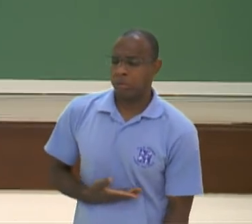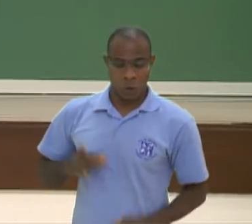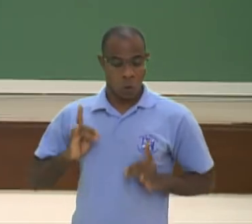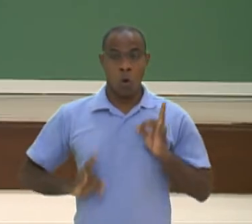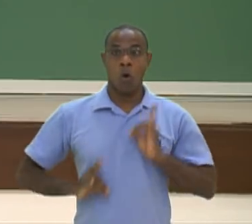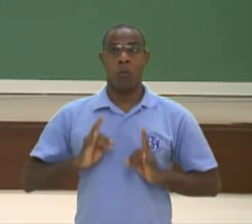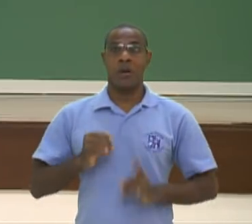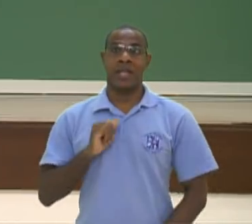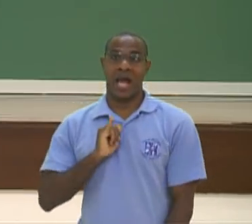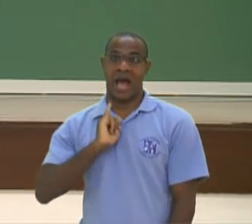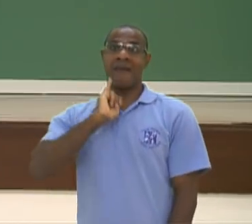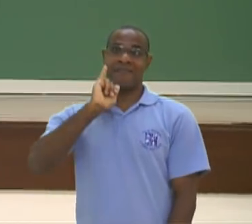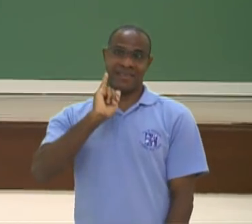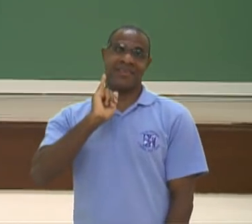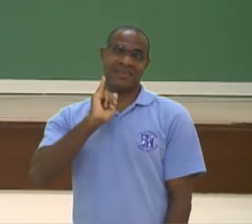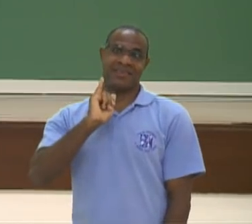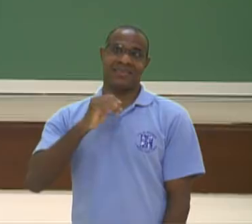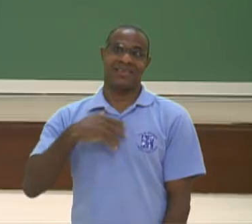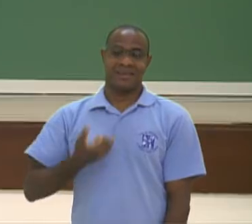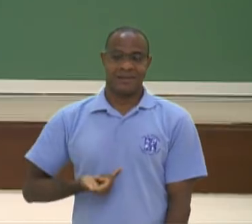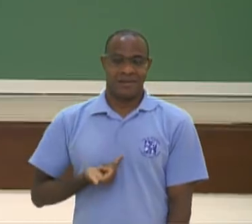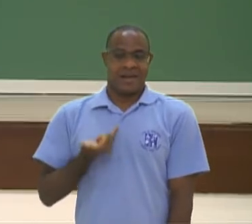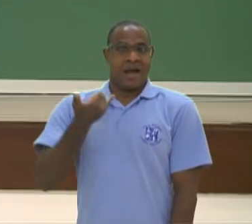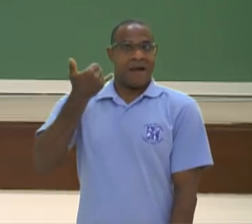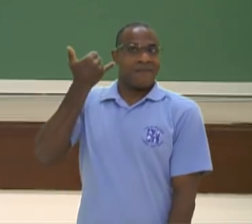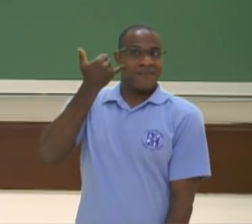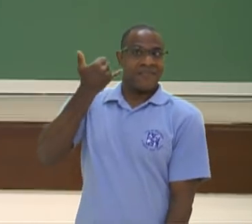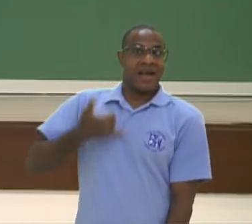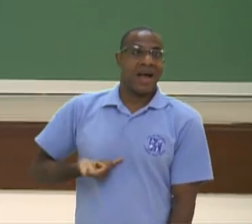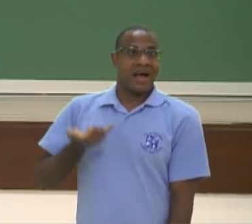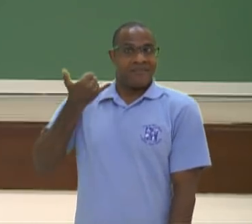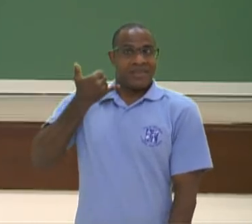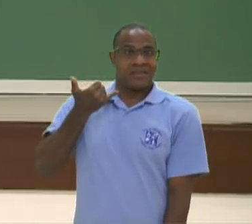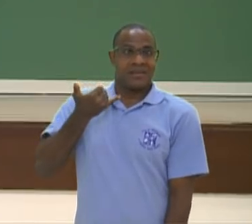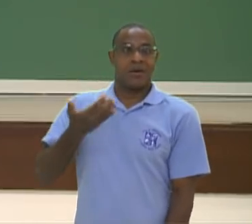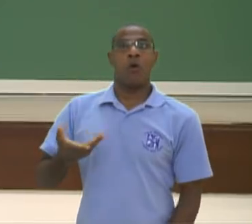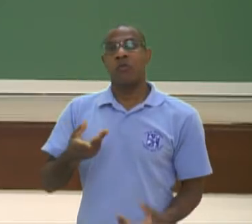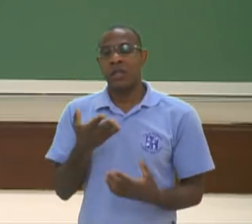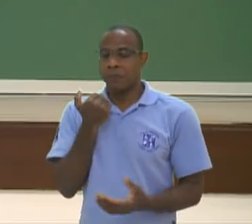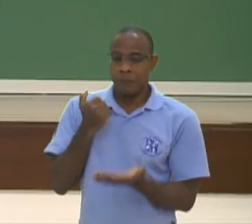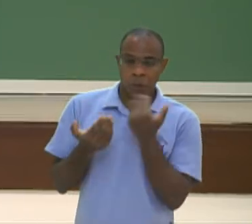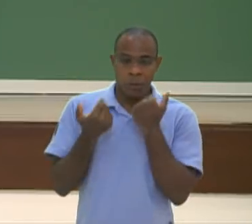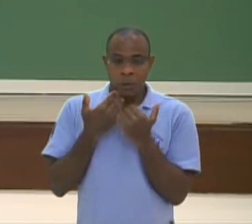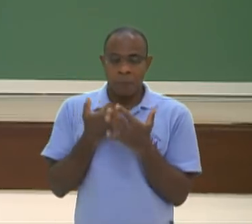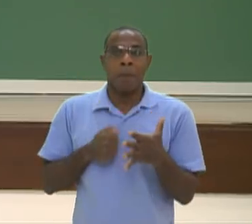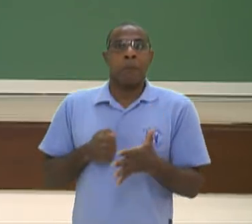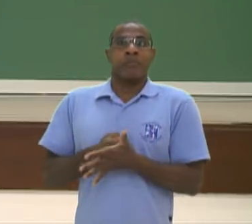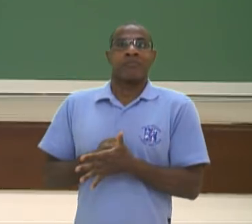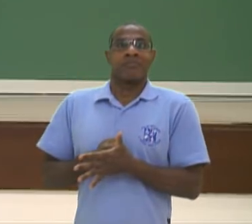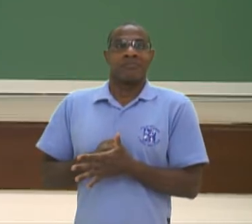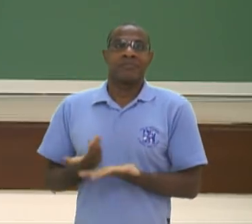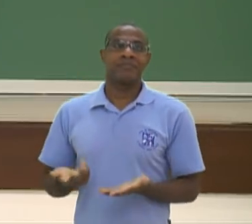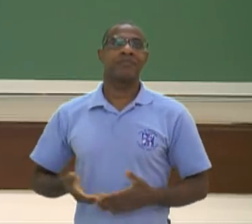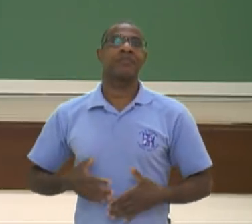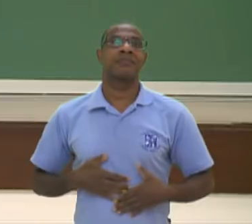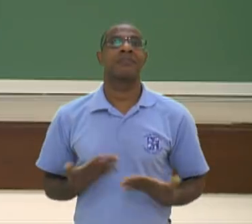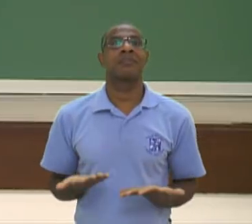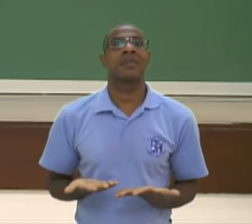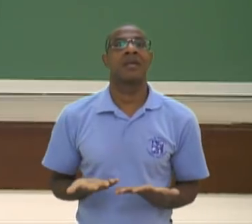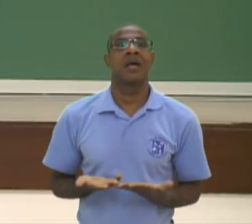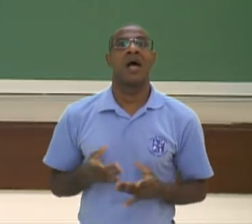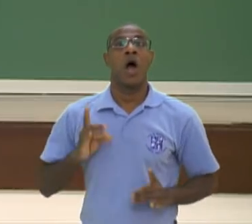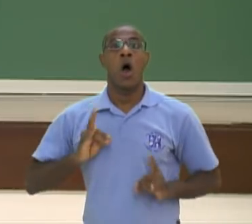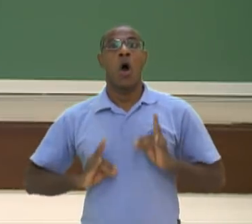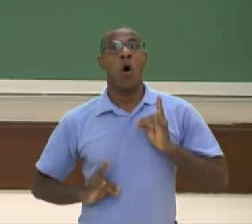saciado, é um hormônio que está fazendo isso, você se sentir saciado. Hormônios nos fazem